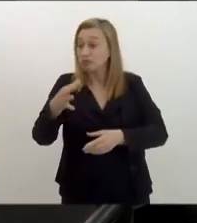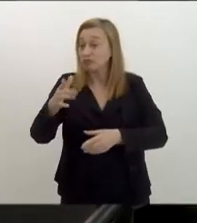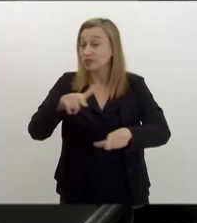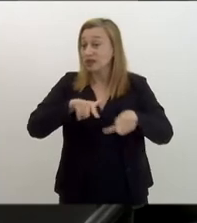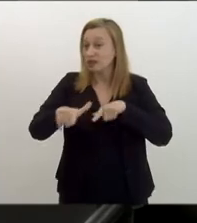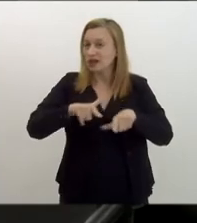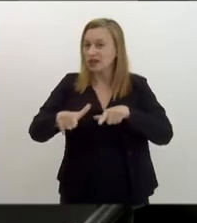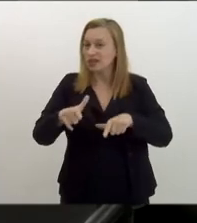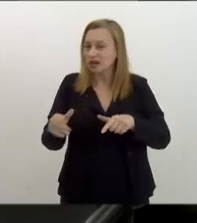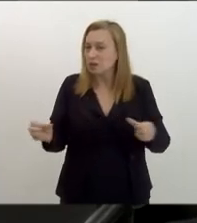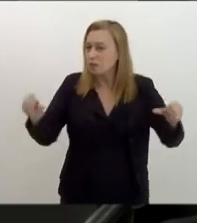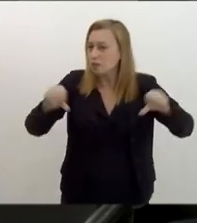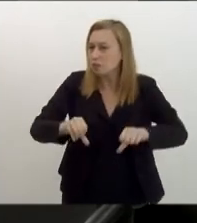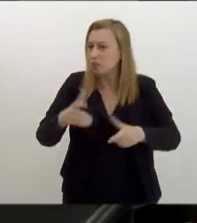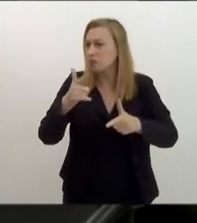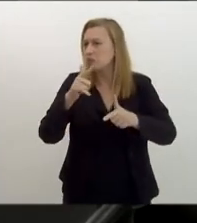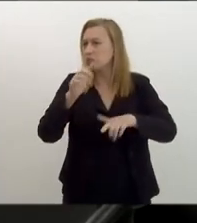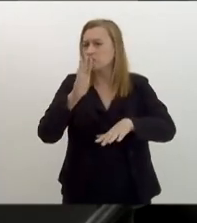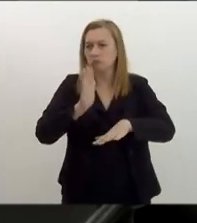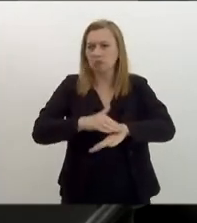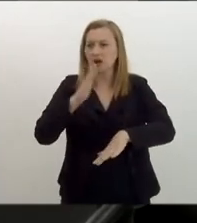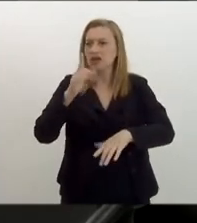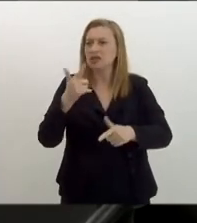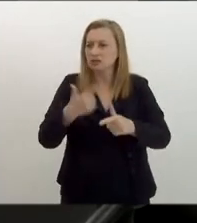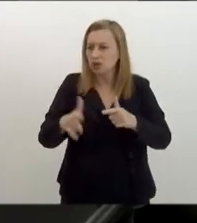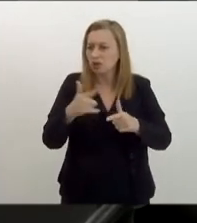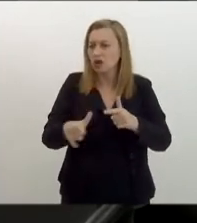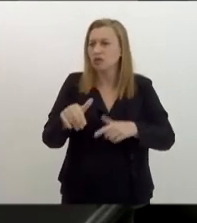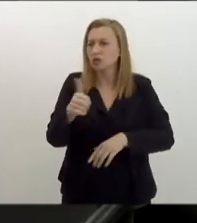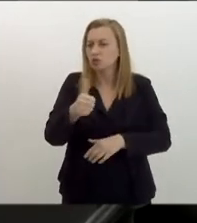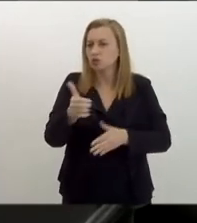mais problema no item 11